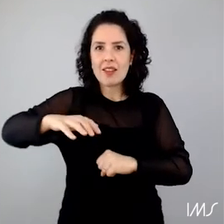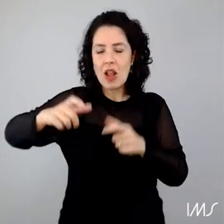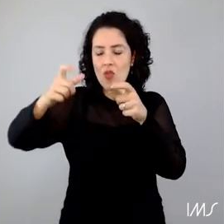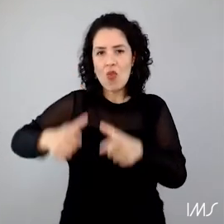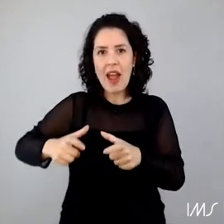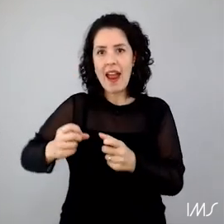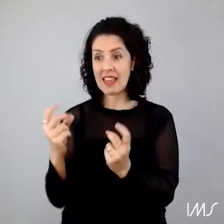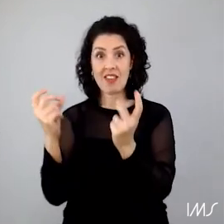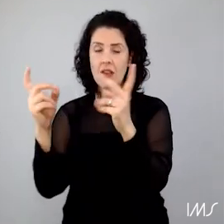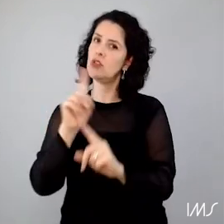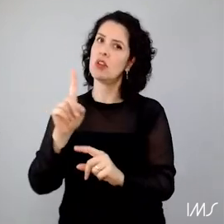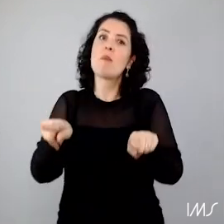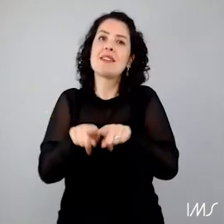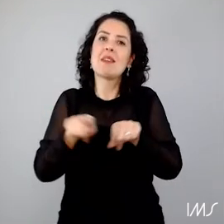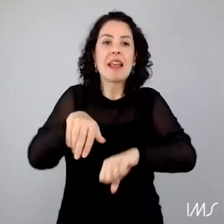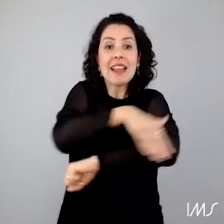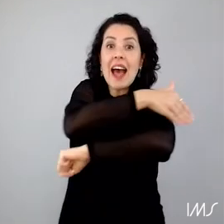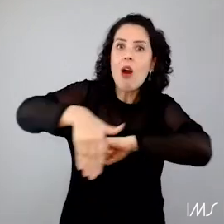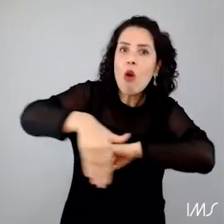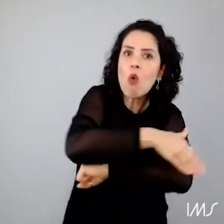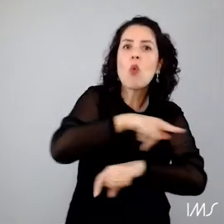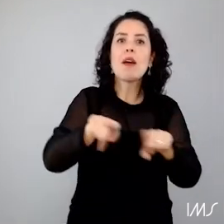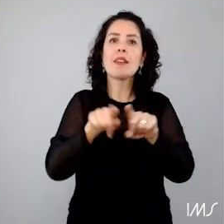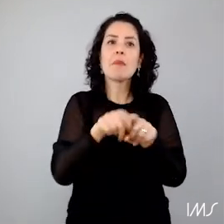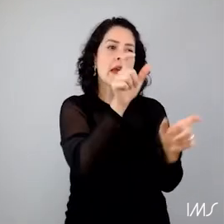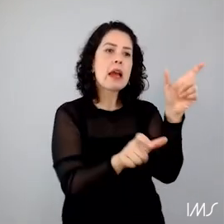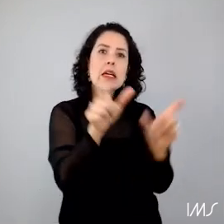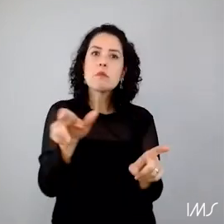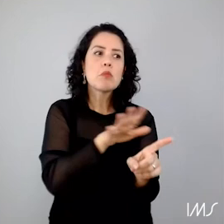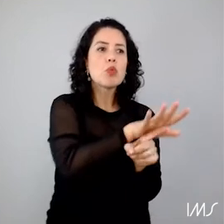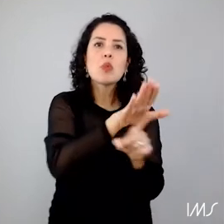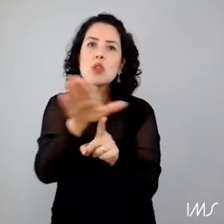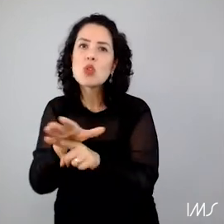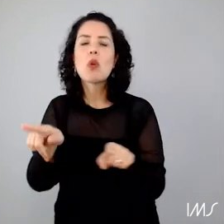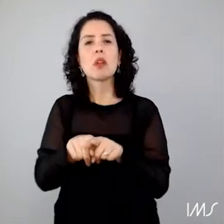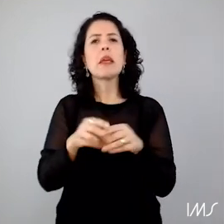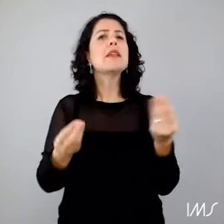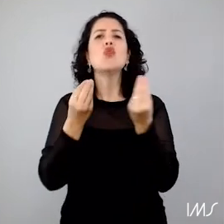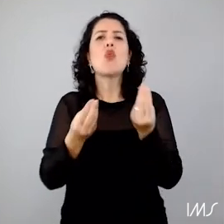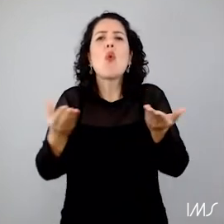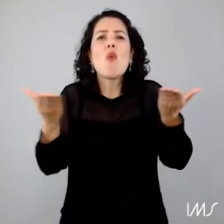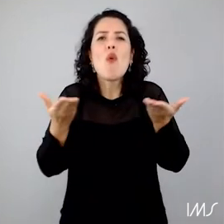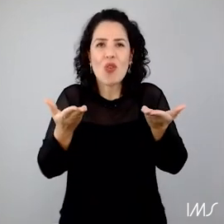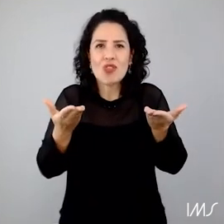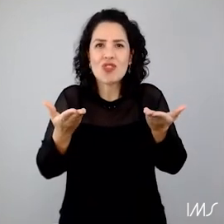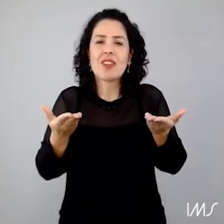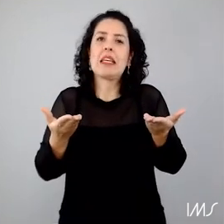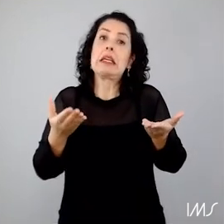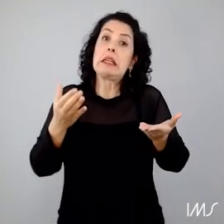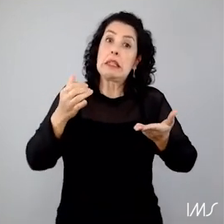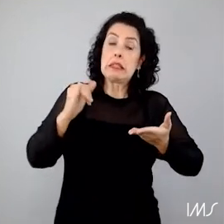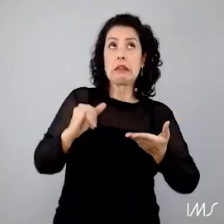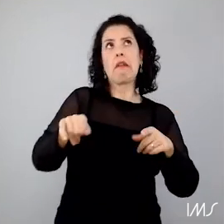dessa abordagem hoje, quando domina uma abordagem muito mais híbrida, expandida e inespecífica? Obrigada pelas imagens.